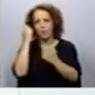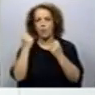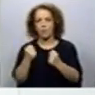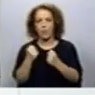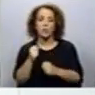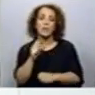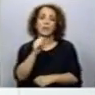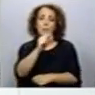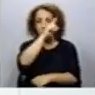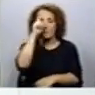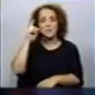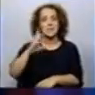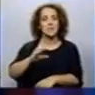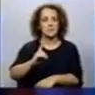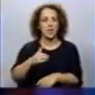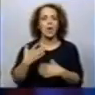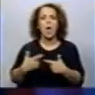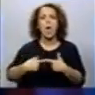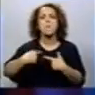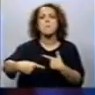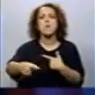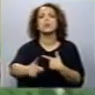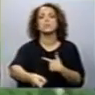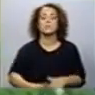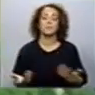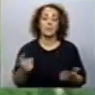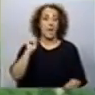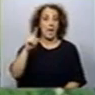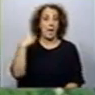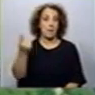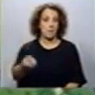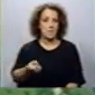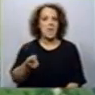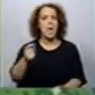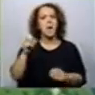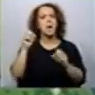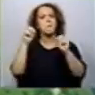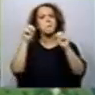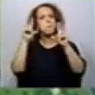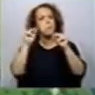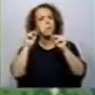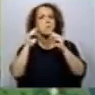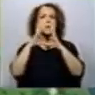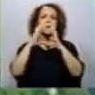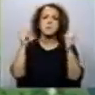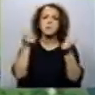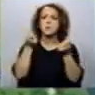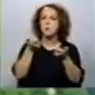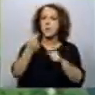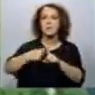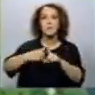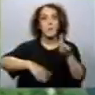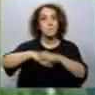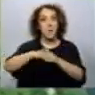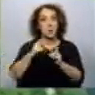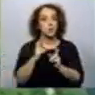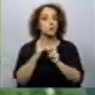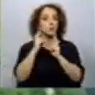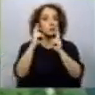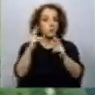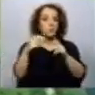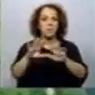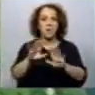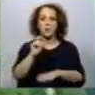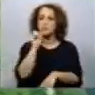temperatura máxima. Bom, próximos dias, Maria João. Para amanhã, um dia de céu pouco nublado ou limpo, até com uma pequena subida dos valores da temperatura máxima. Não deverá